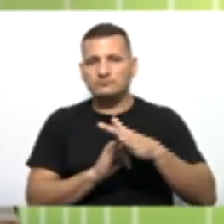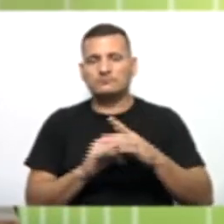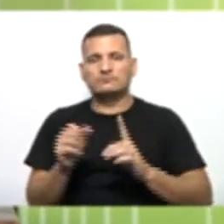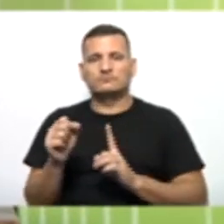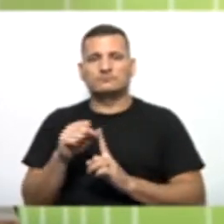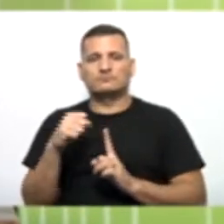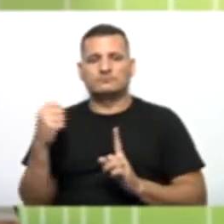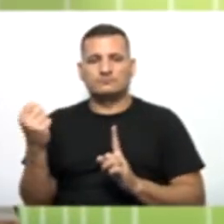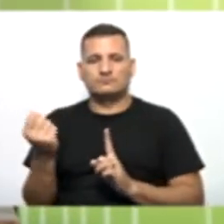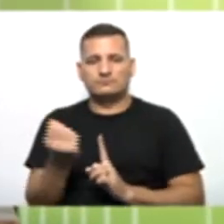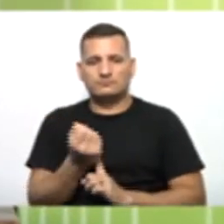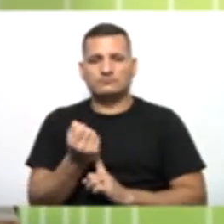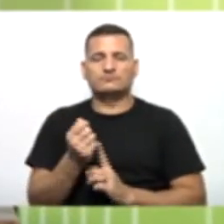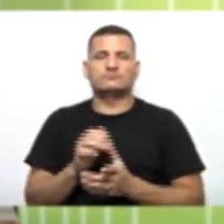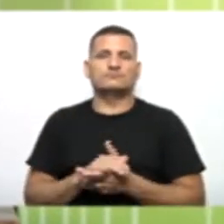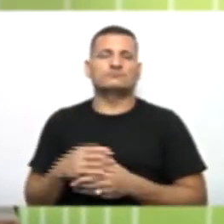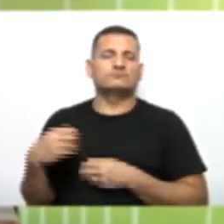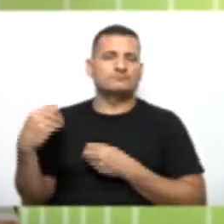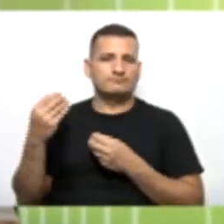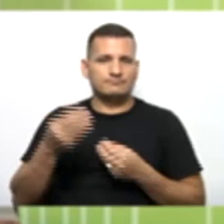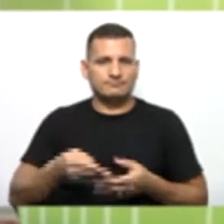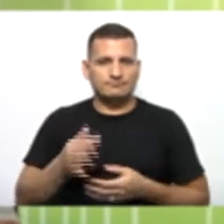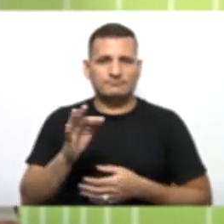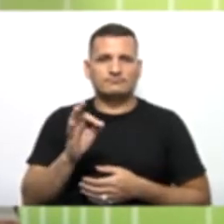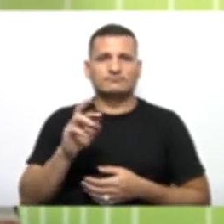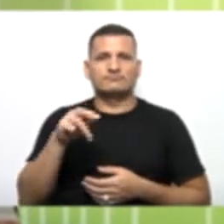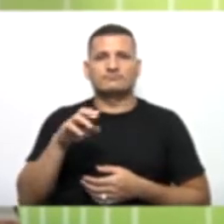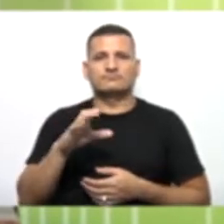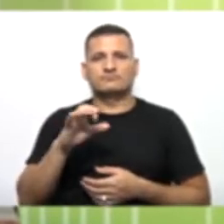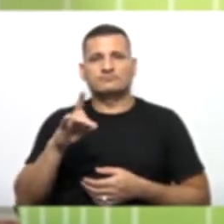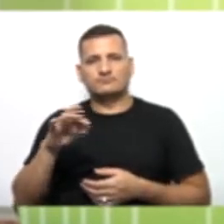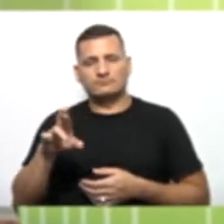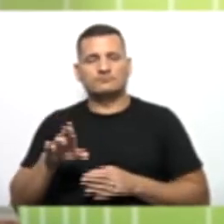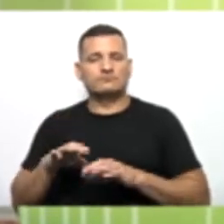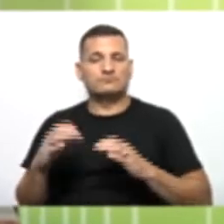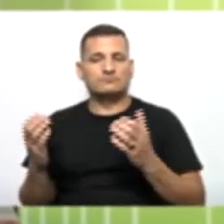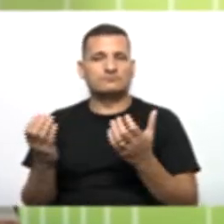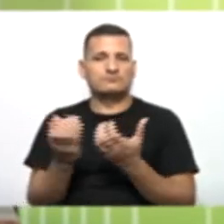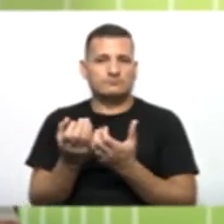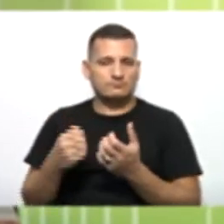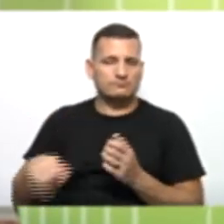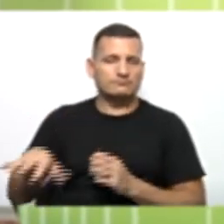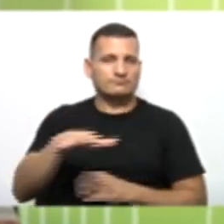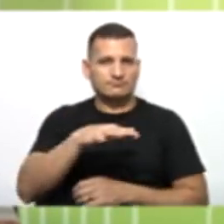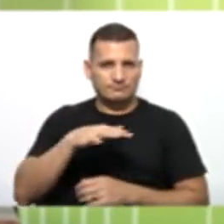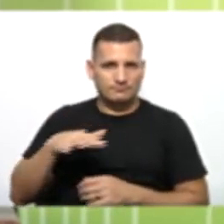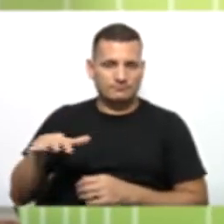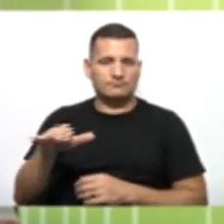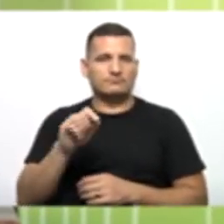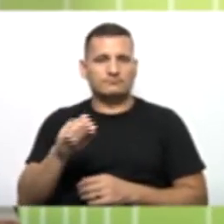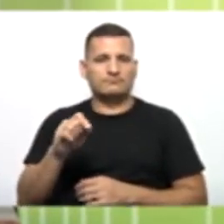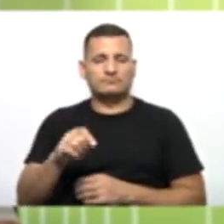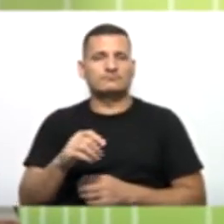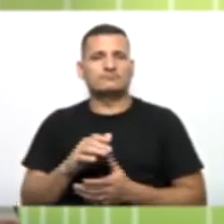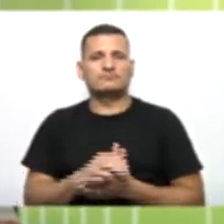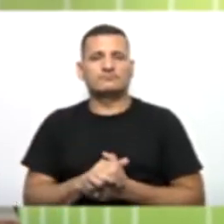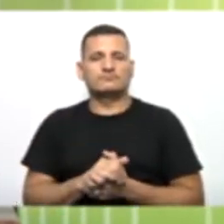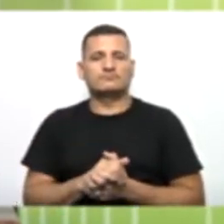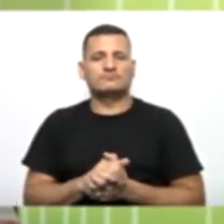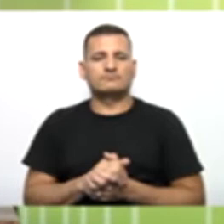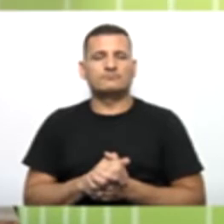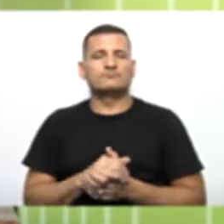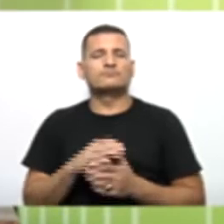sociedade, dos fornecedores que estão lá, daquela comunidade ao entorno, procurando definir o que eles